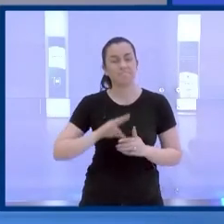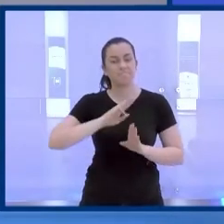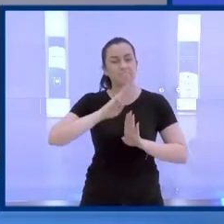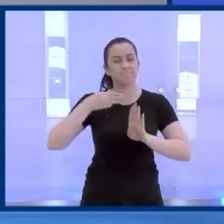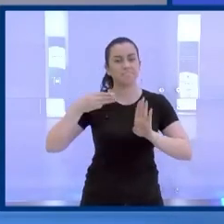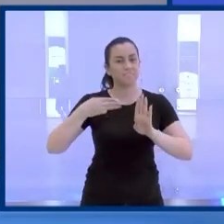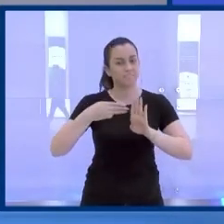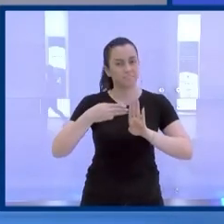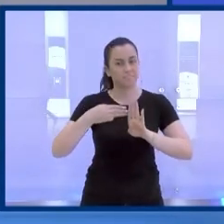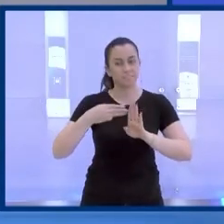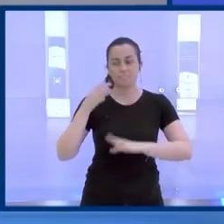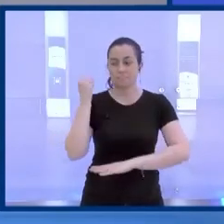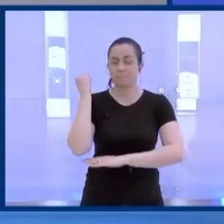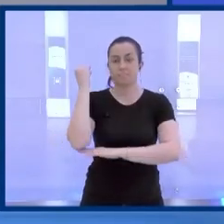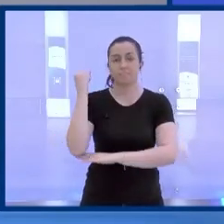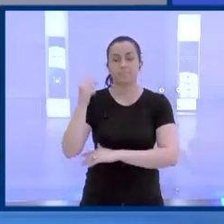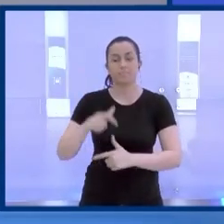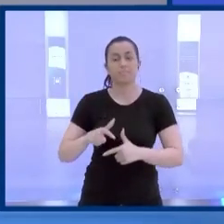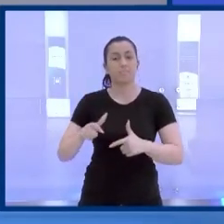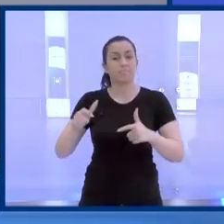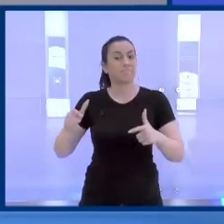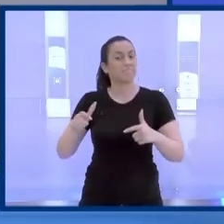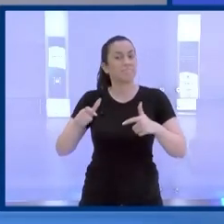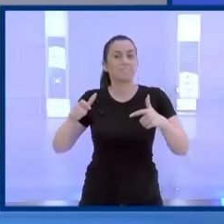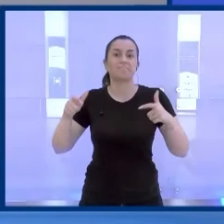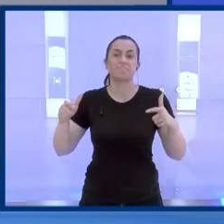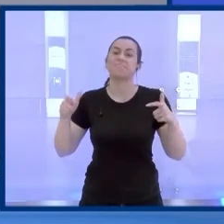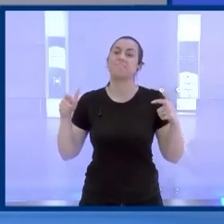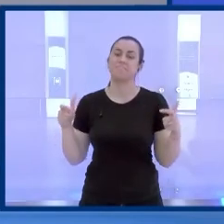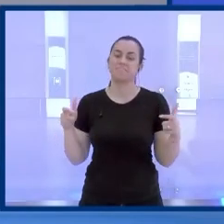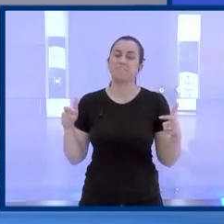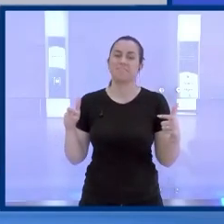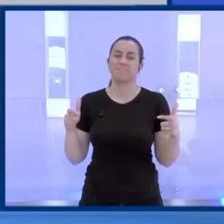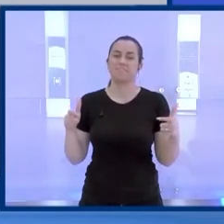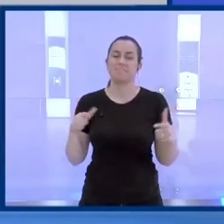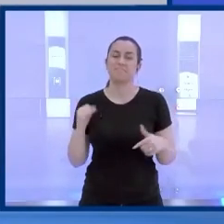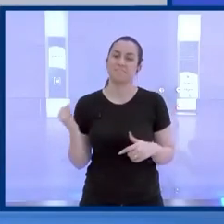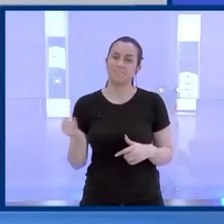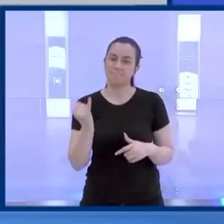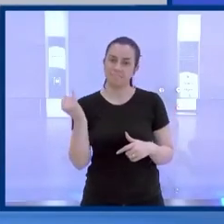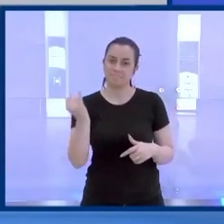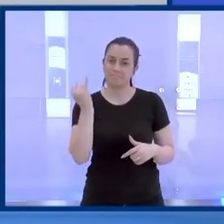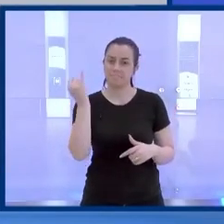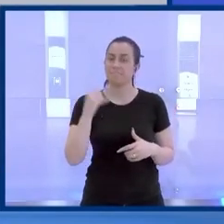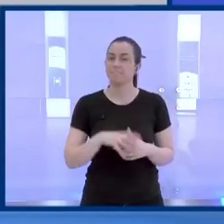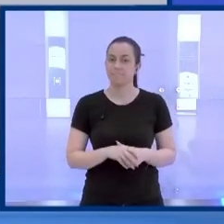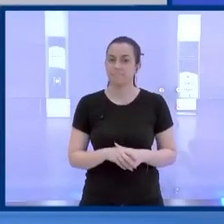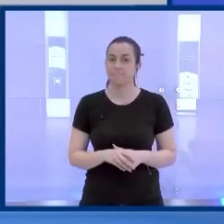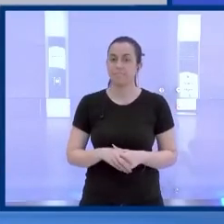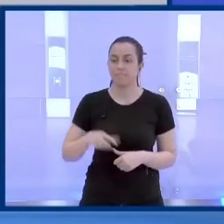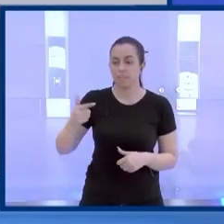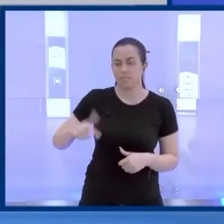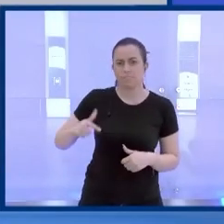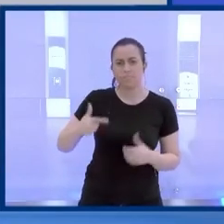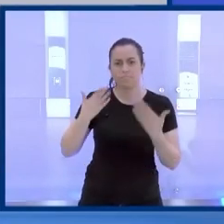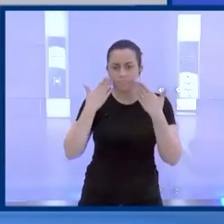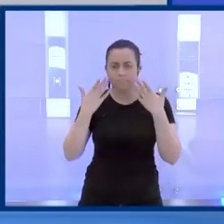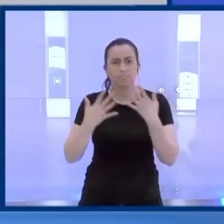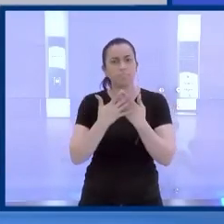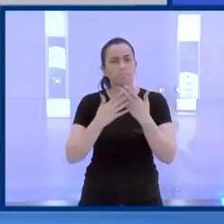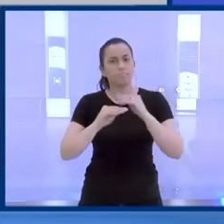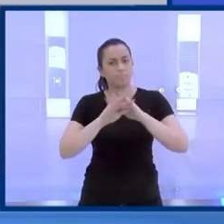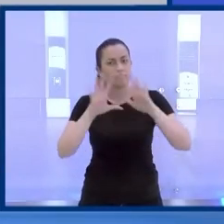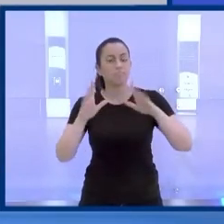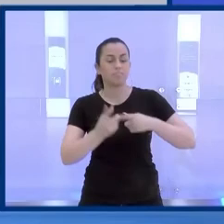sido um pilar de crescimento cada vez maior, com mais credibilidade e muito mais transparência no mercado de